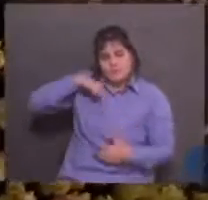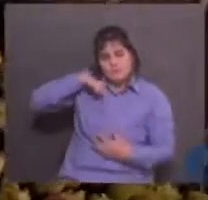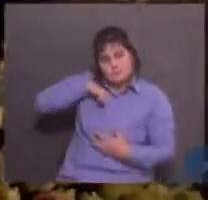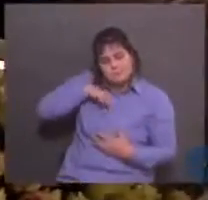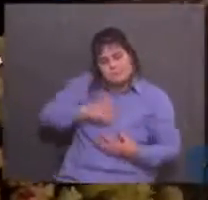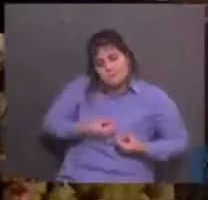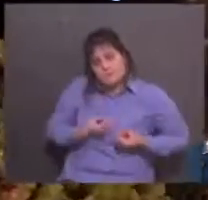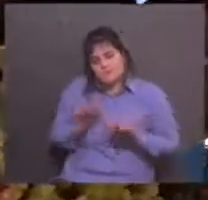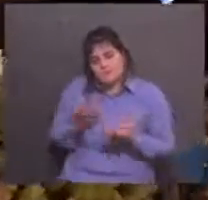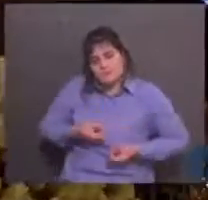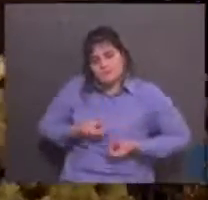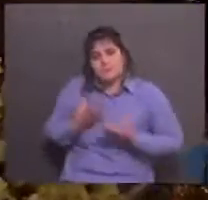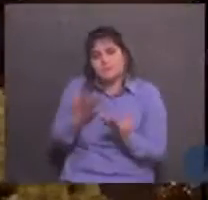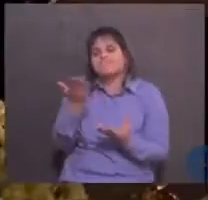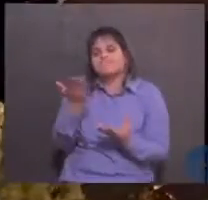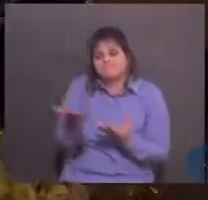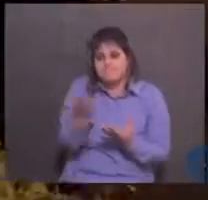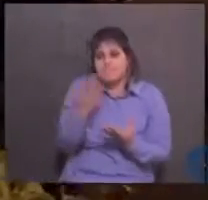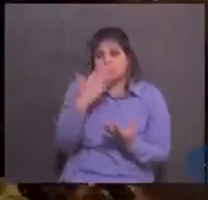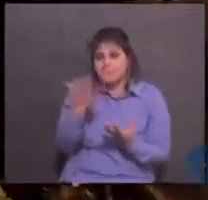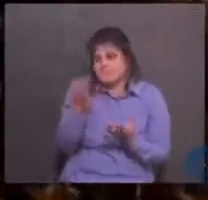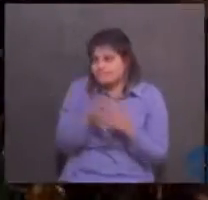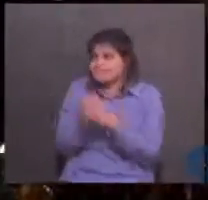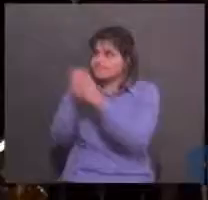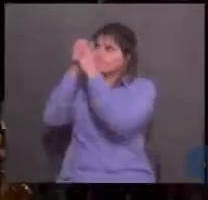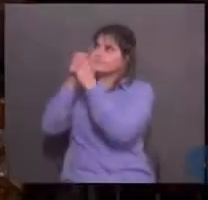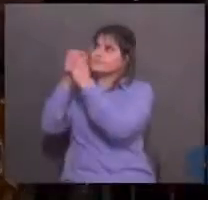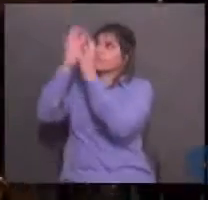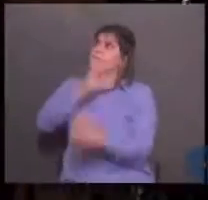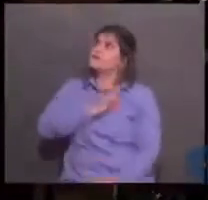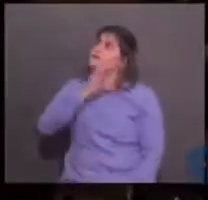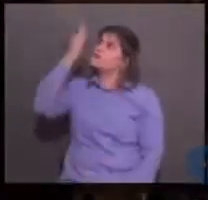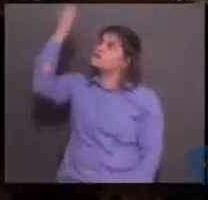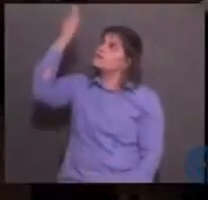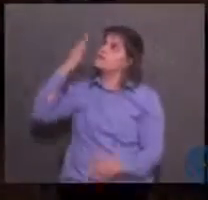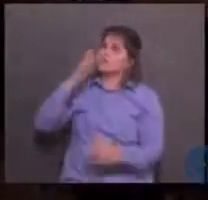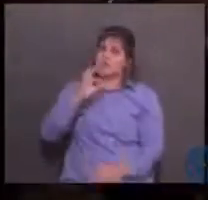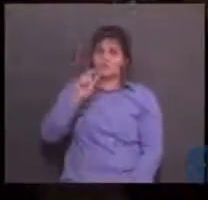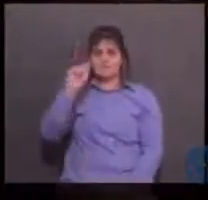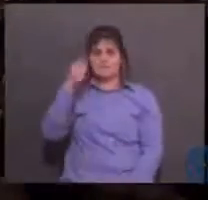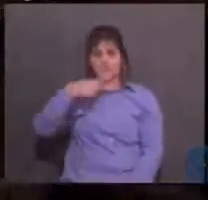intercessão, peçamos ao Senhor que aumente a nossa fé.